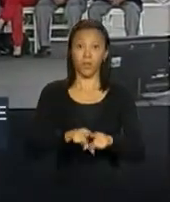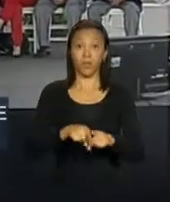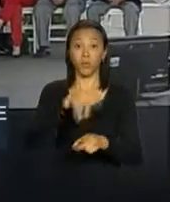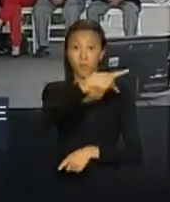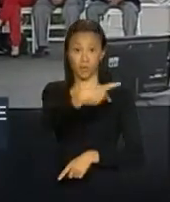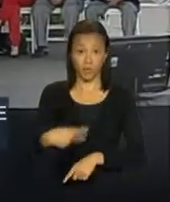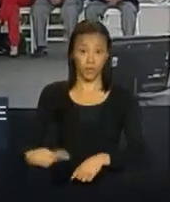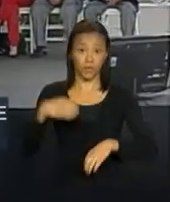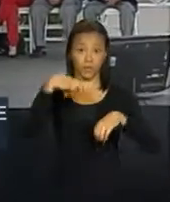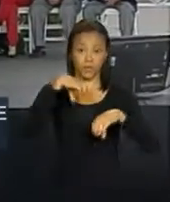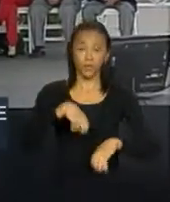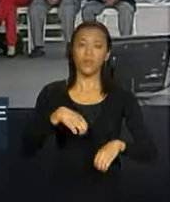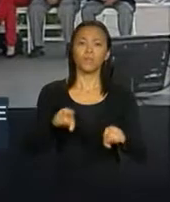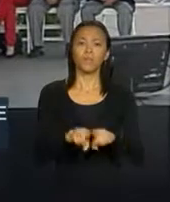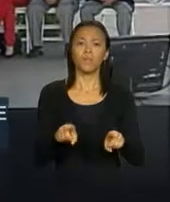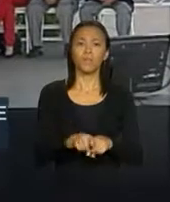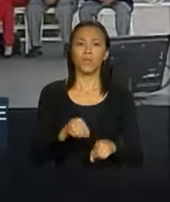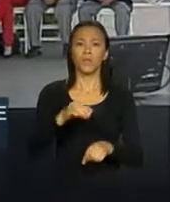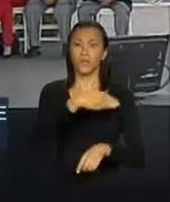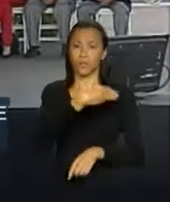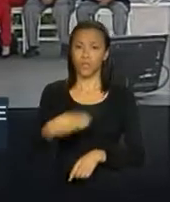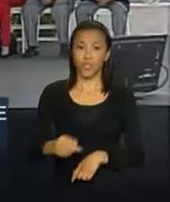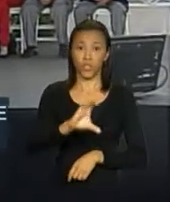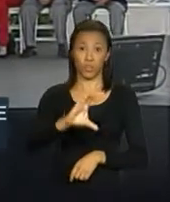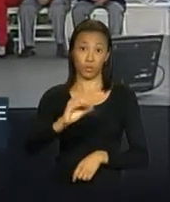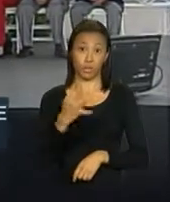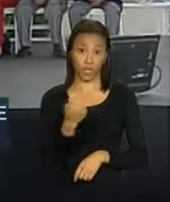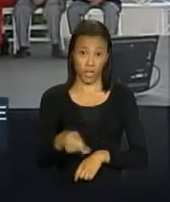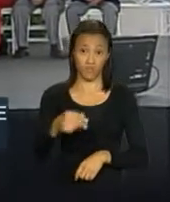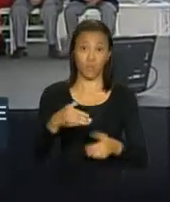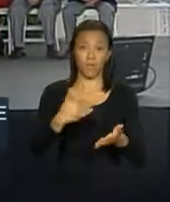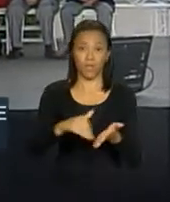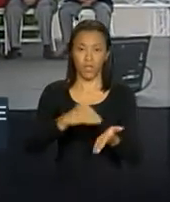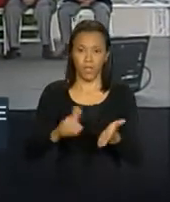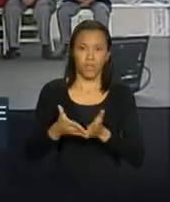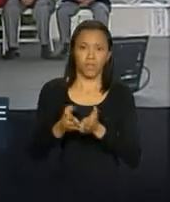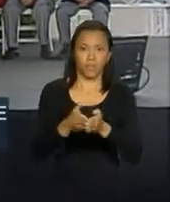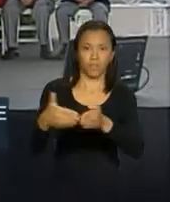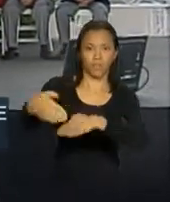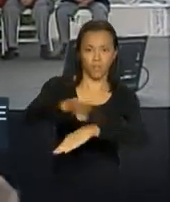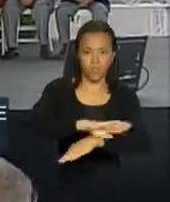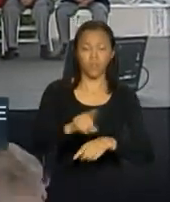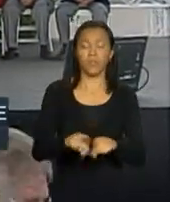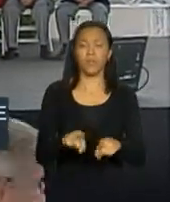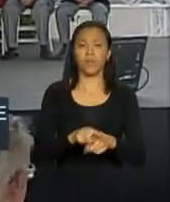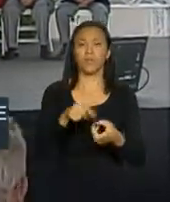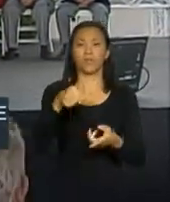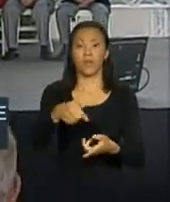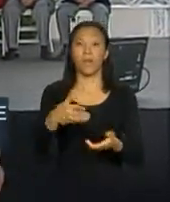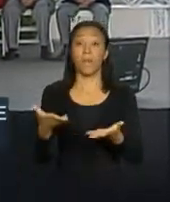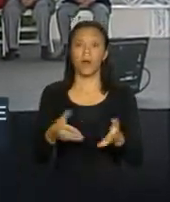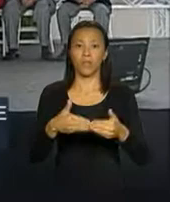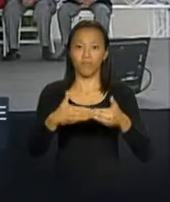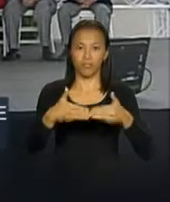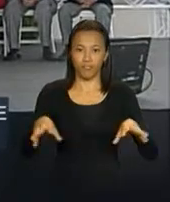Senado, o Ministro-Chefe da Secretaria de Portos e o Presidente do Porto do Itaqui